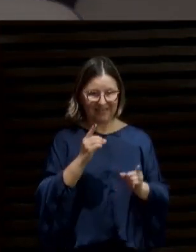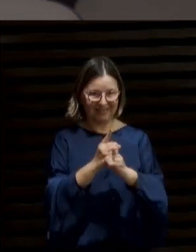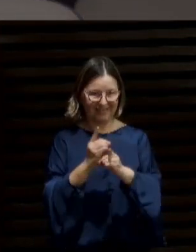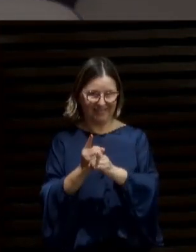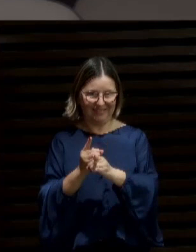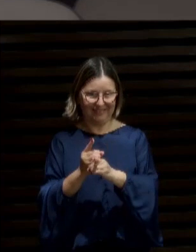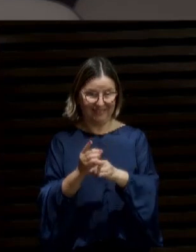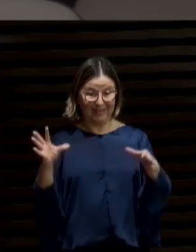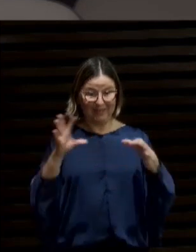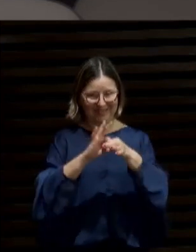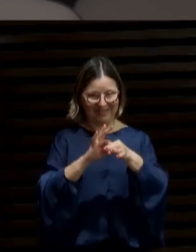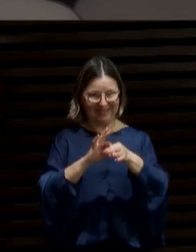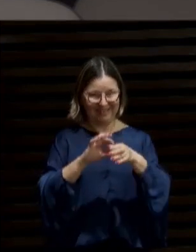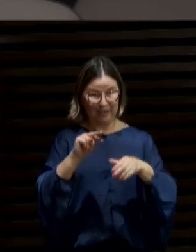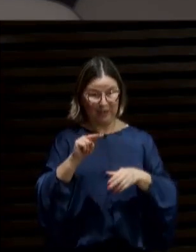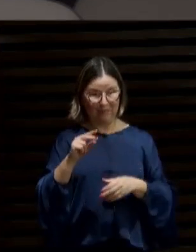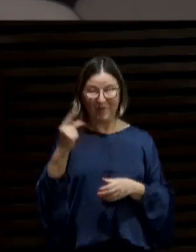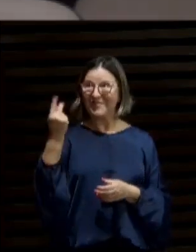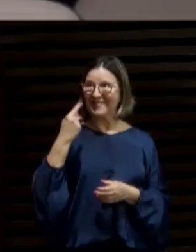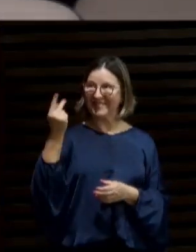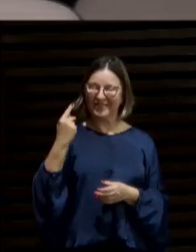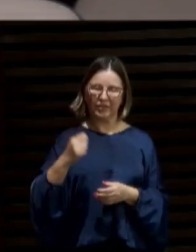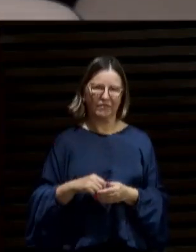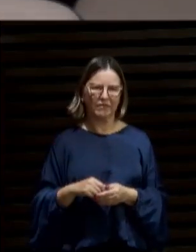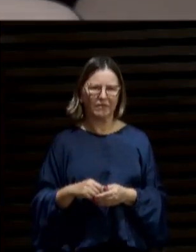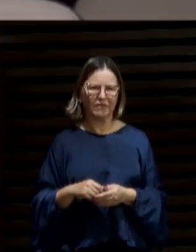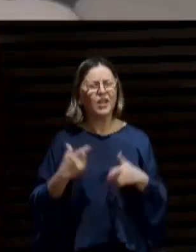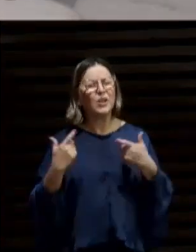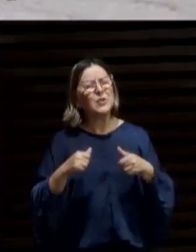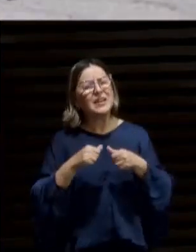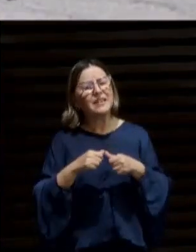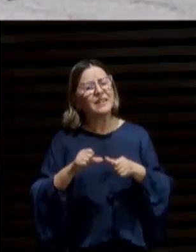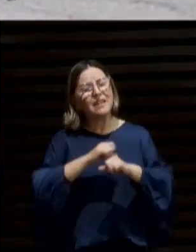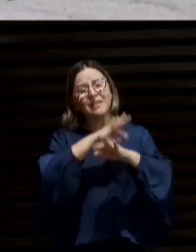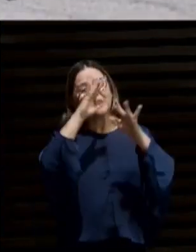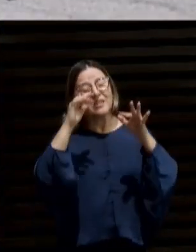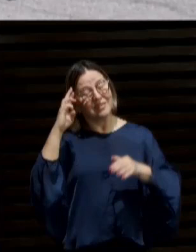como nós somos. Onde está a glória do Senhor?